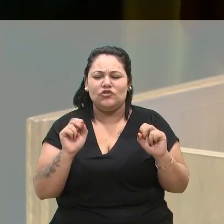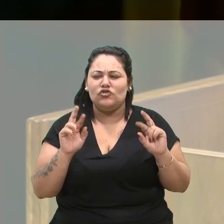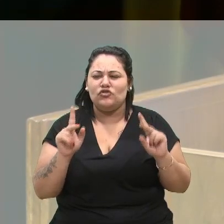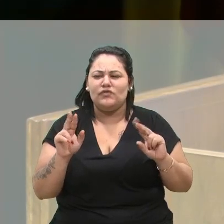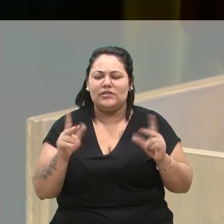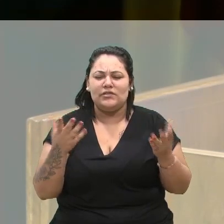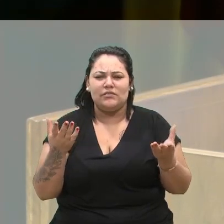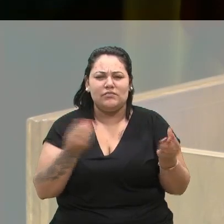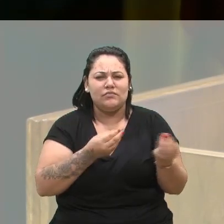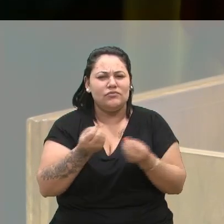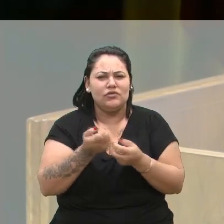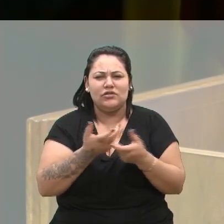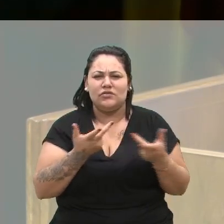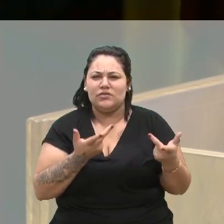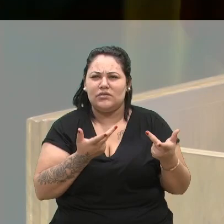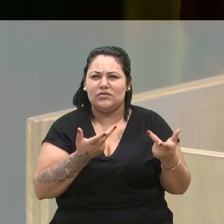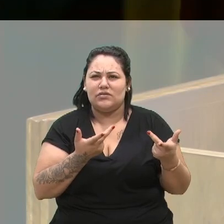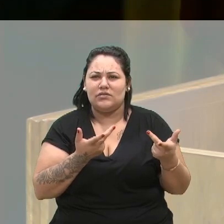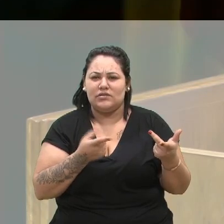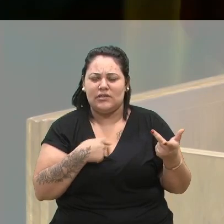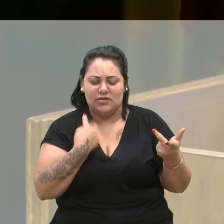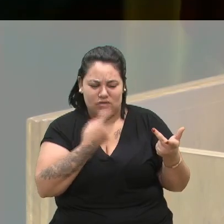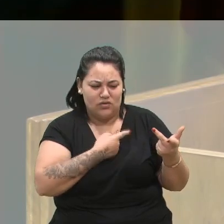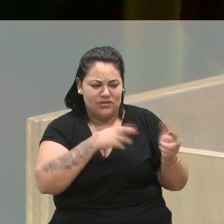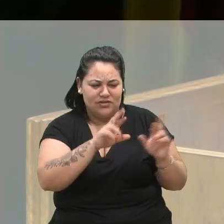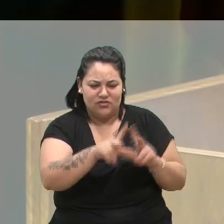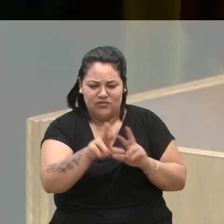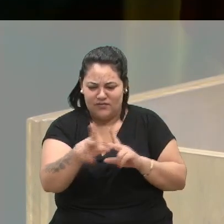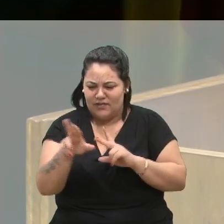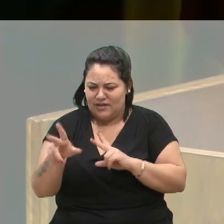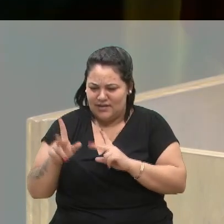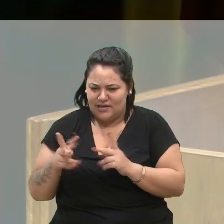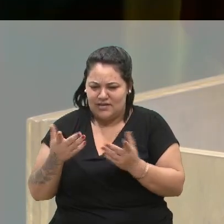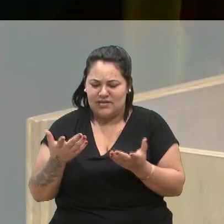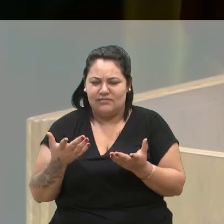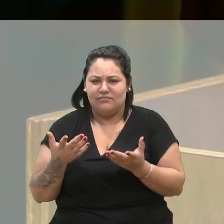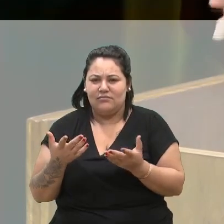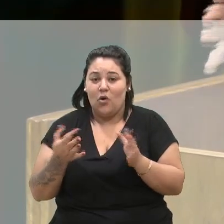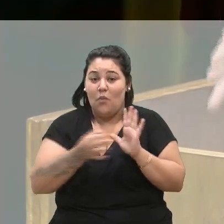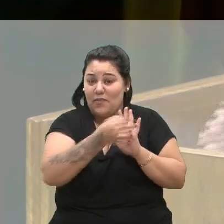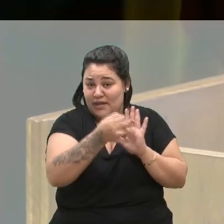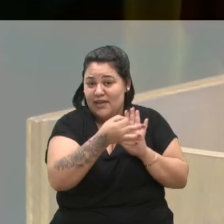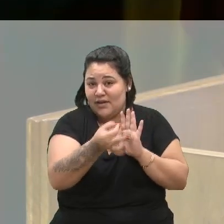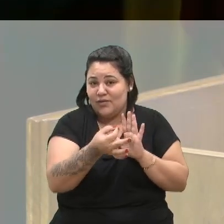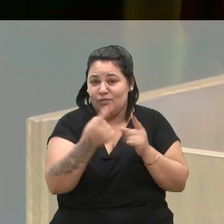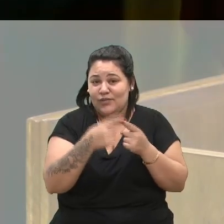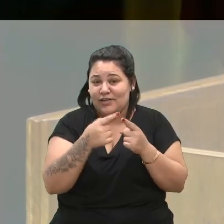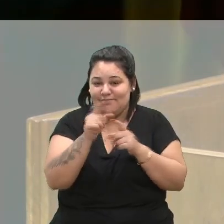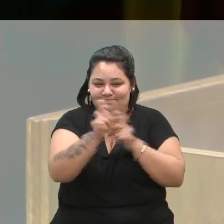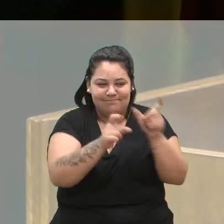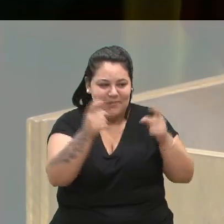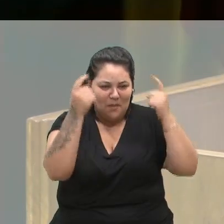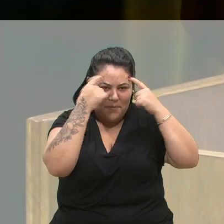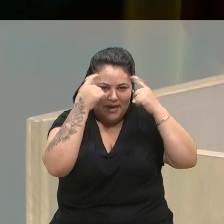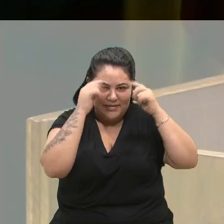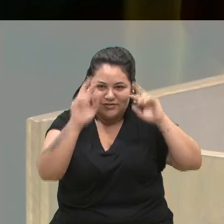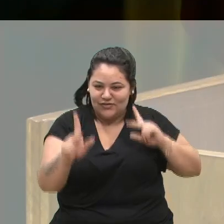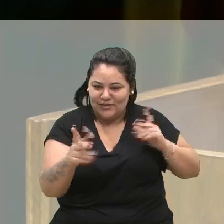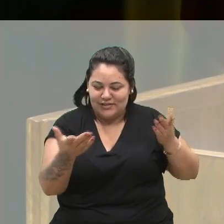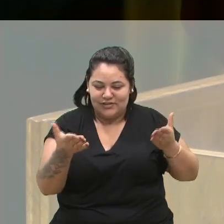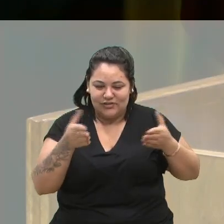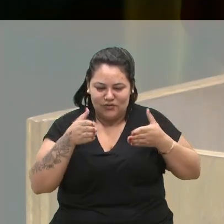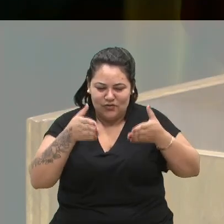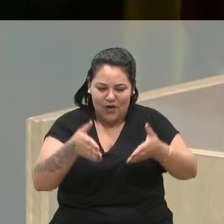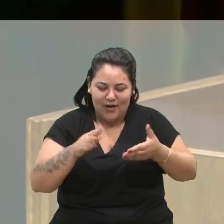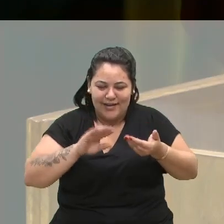coisas, das nossas diferenças, por nós pensarmos diferentes, a gente vai focar em nos